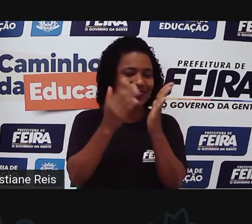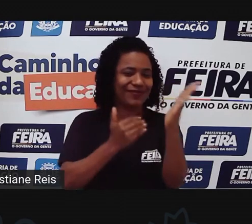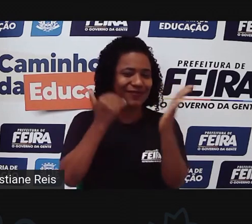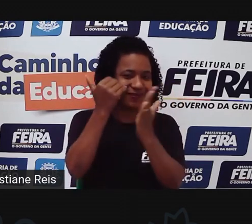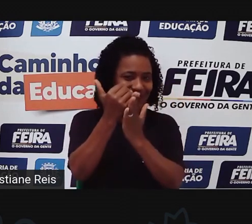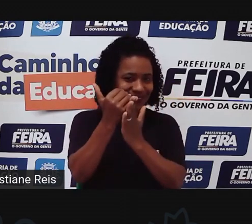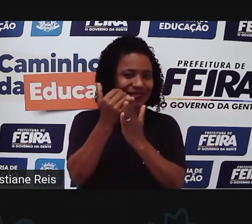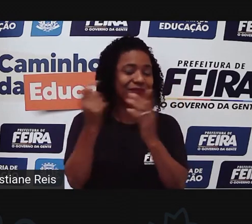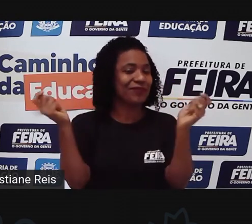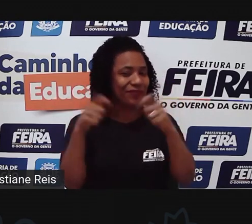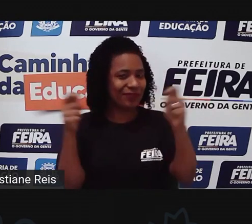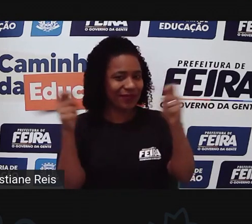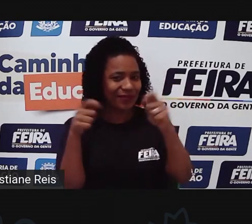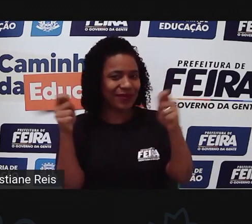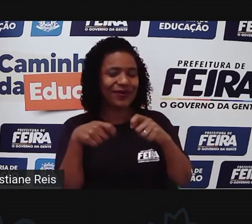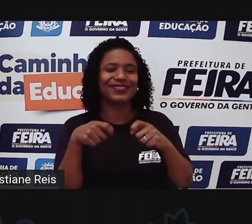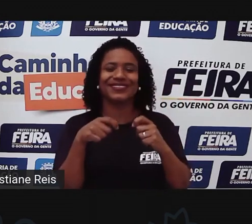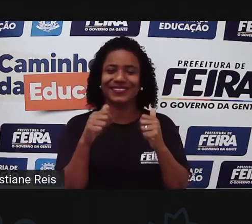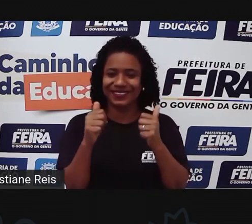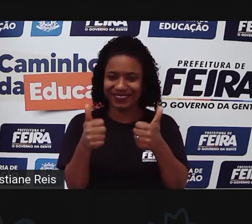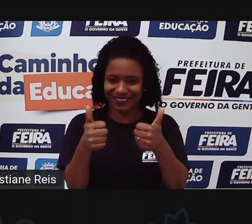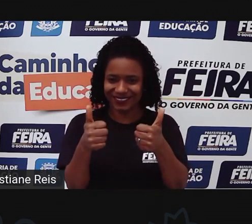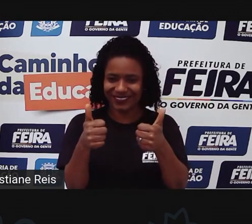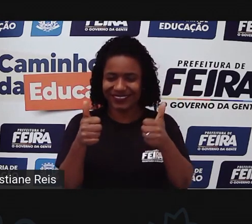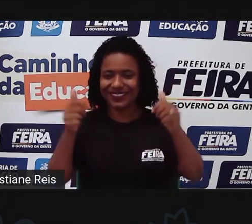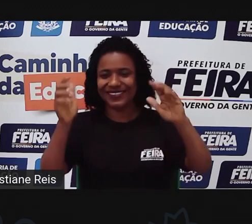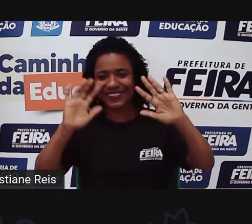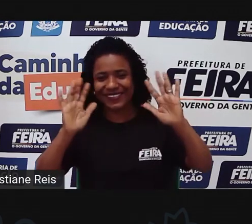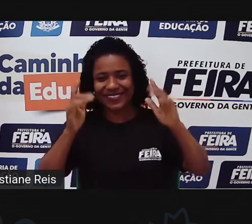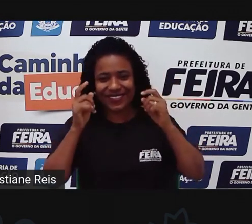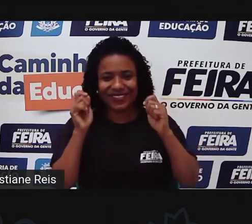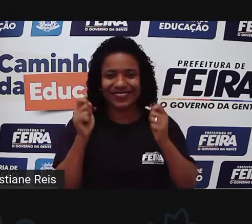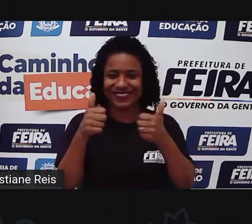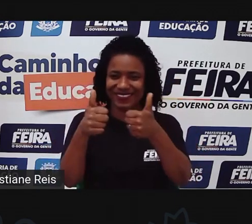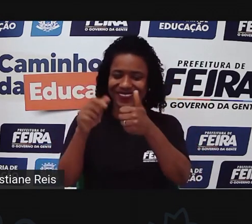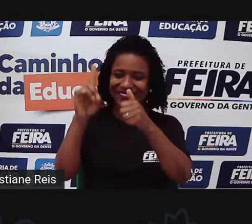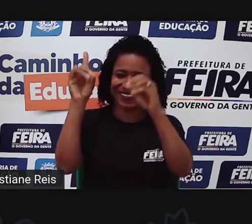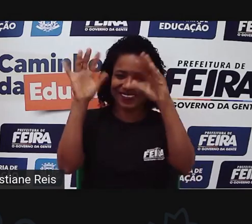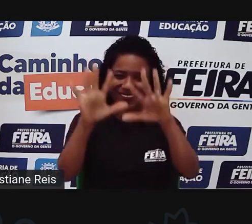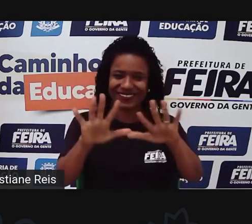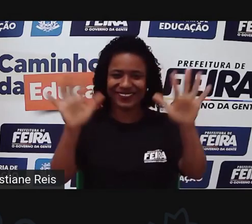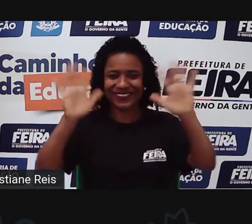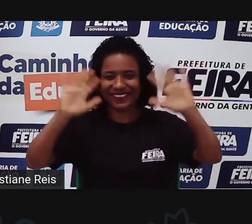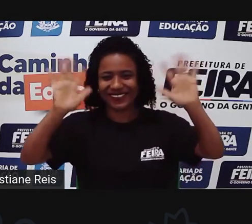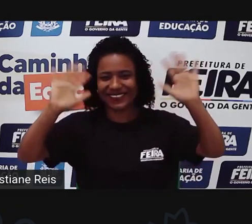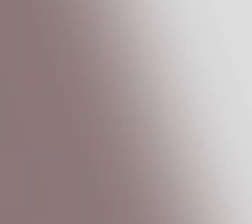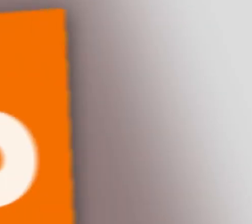ele, né? Sobre as desigualdades no nosso país. Valeu? Então fiquem com Deus, tchau, tchau!